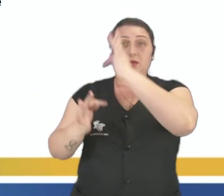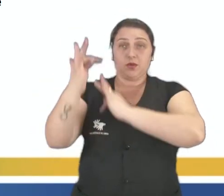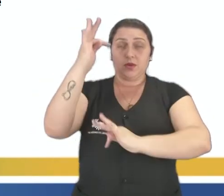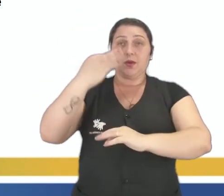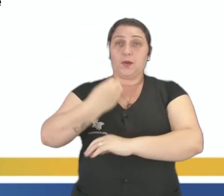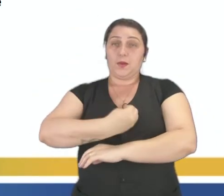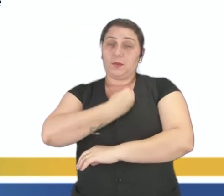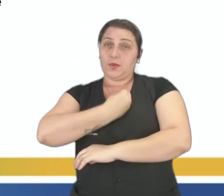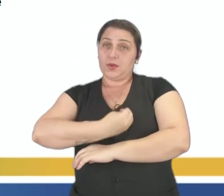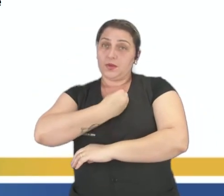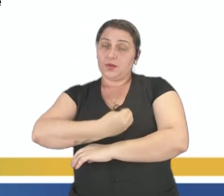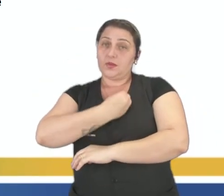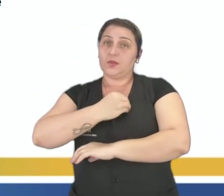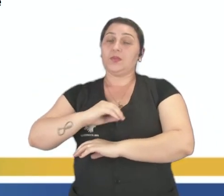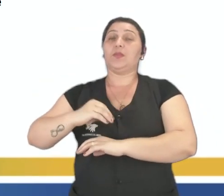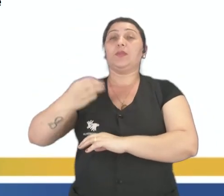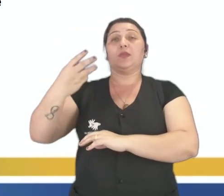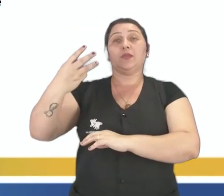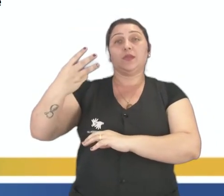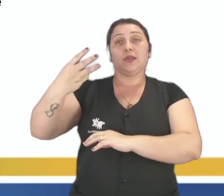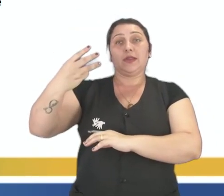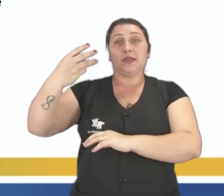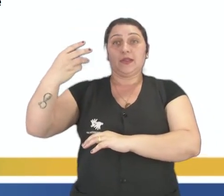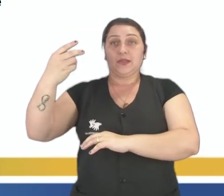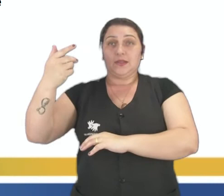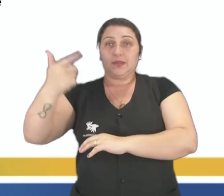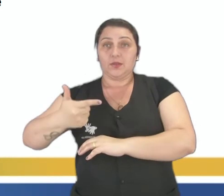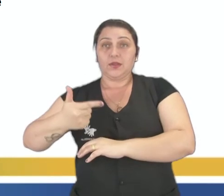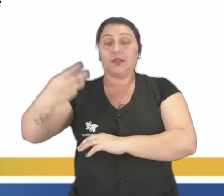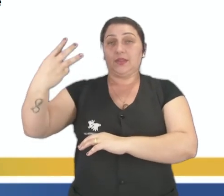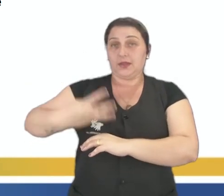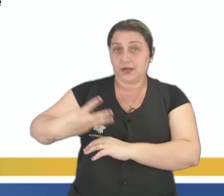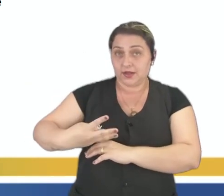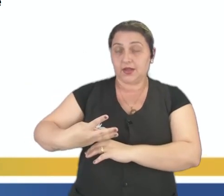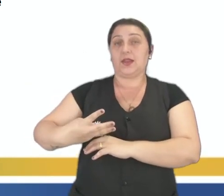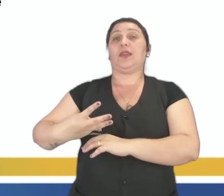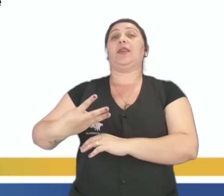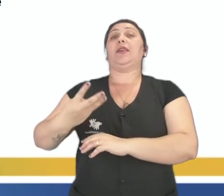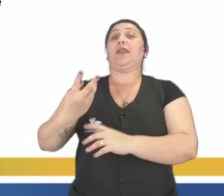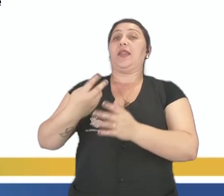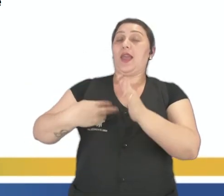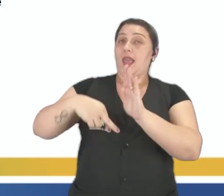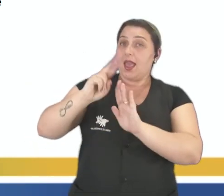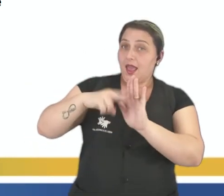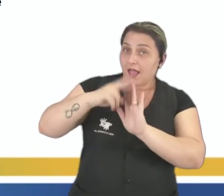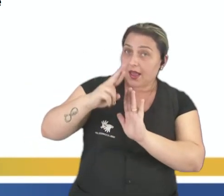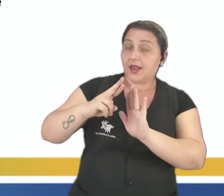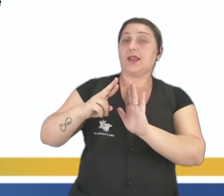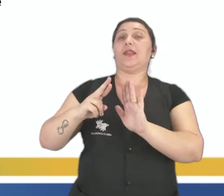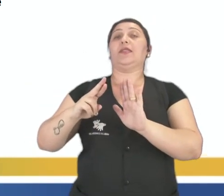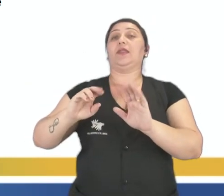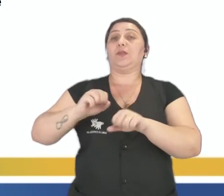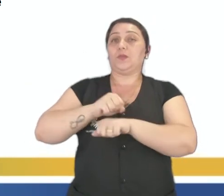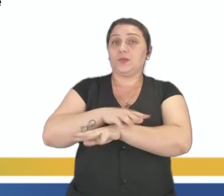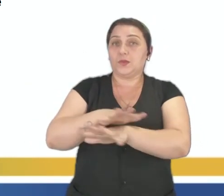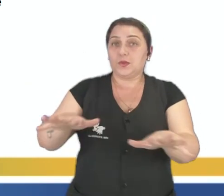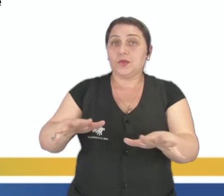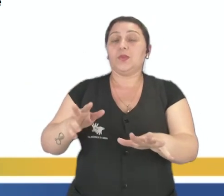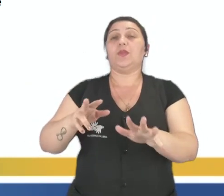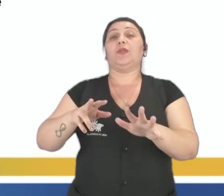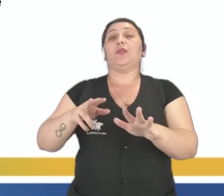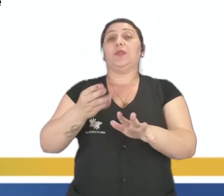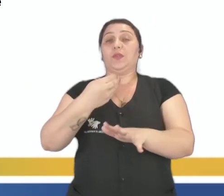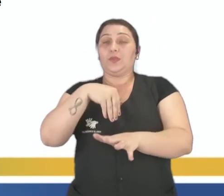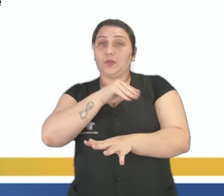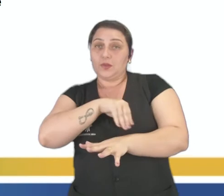participação expressiva dos setores secundário e terciário na economia, renda per capita elevada, distribuição de renda